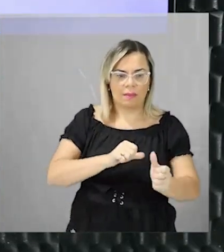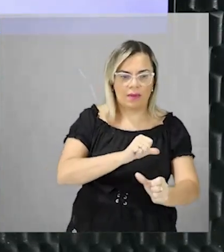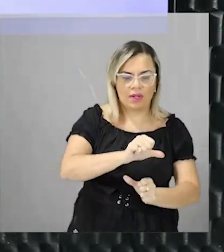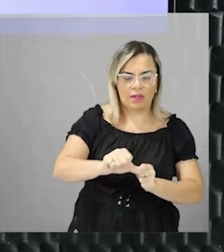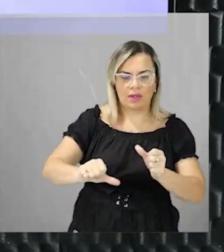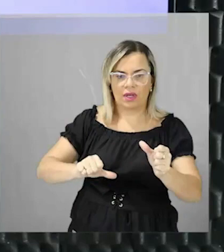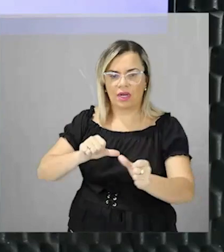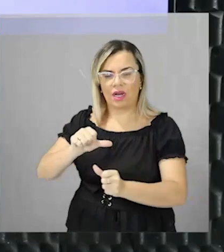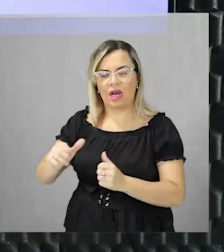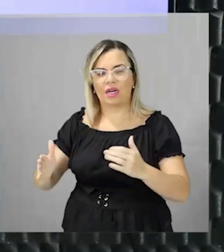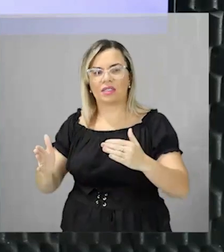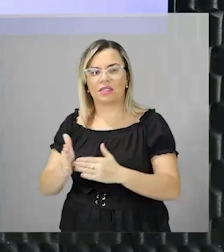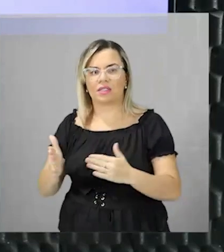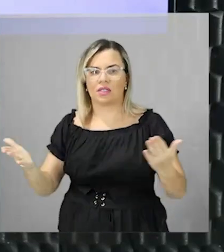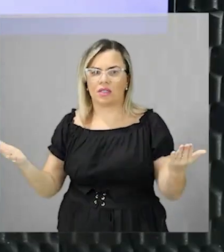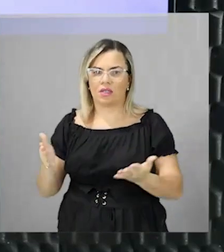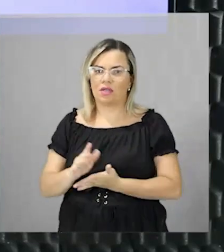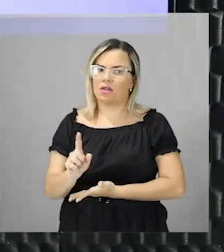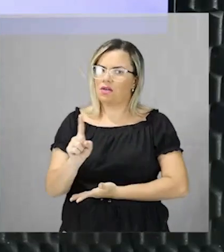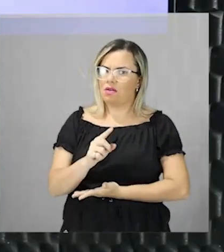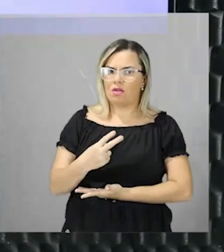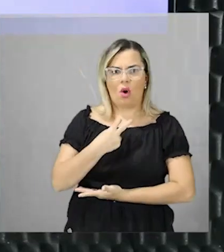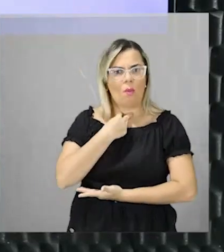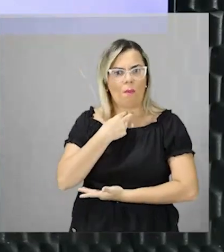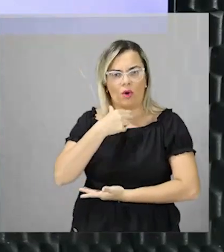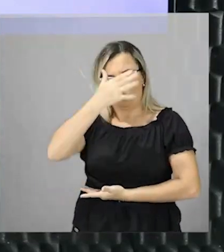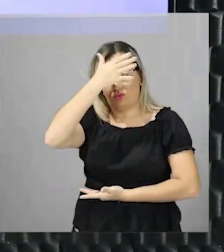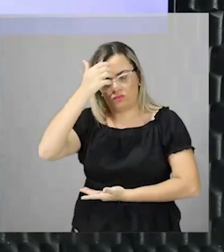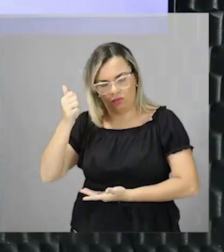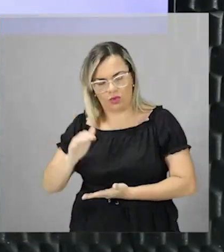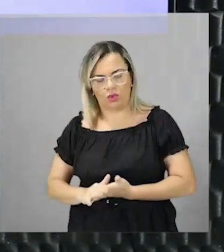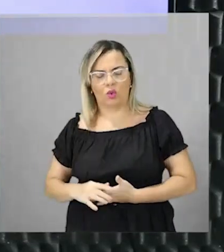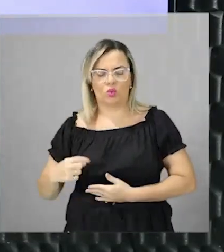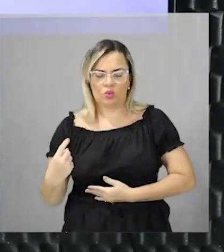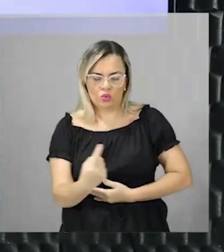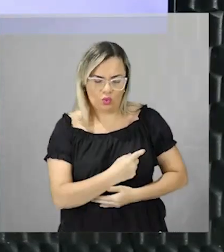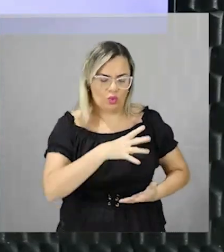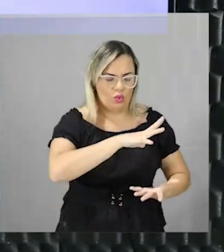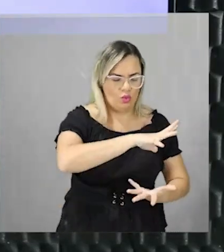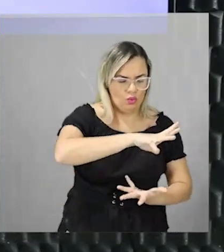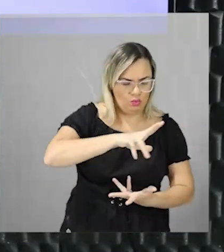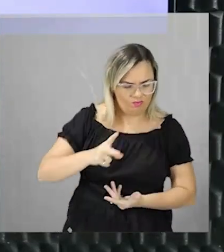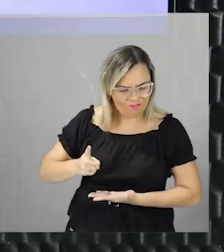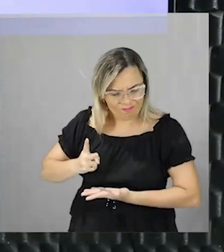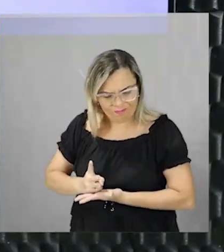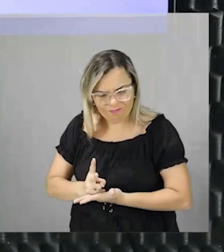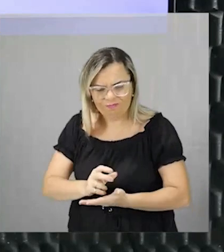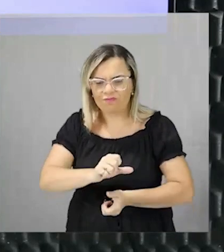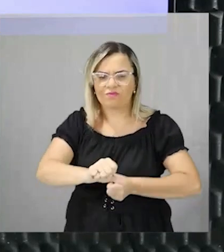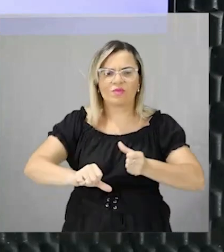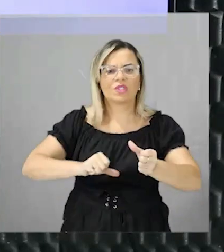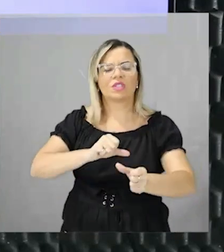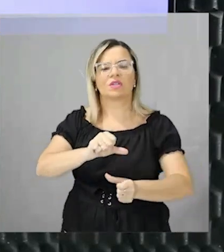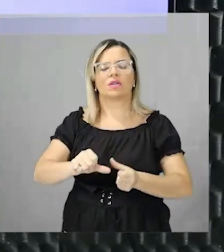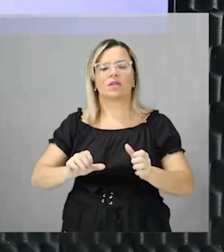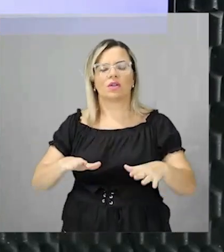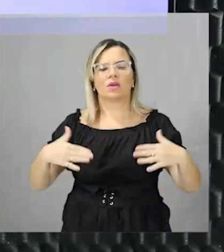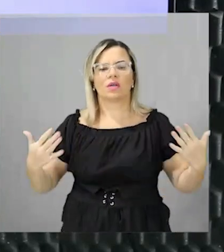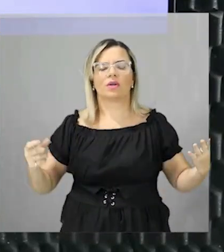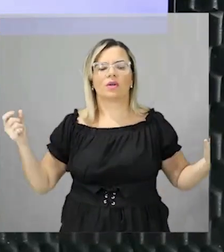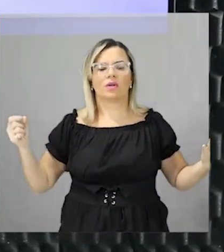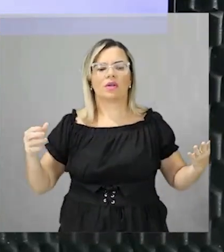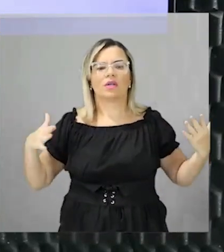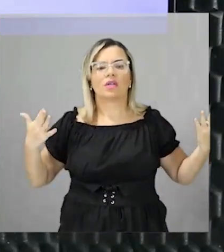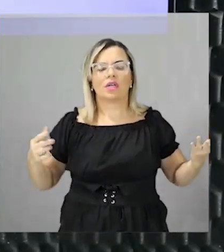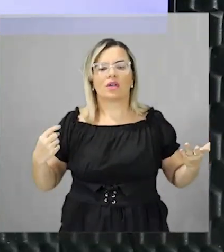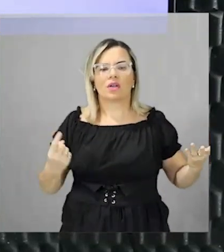transformação até hoje. Não esquece isso que eu estou te falando, tá? O nosso planeta está em constante transformação. E quem transforma